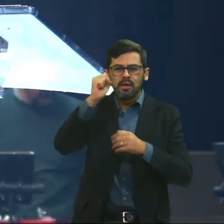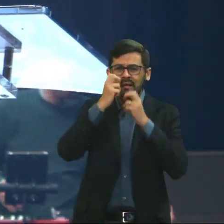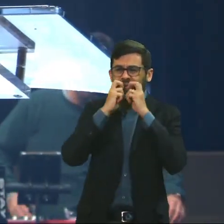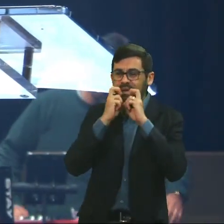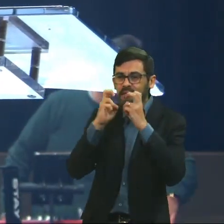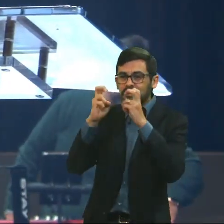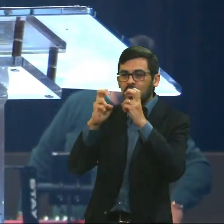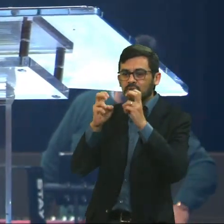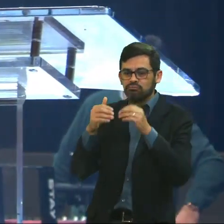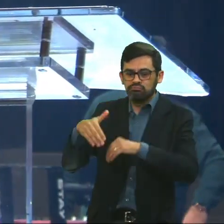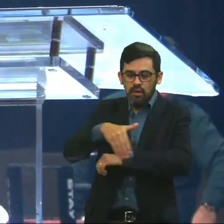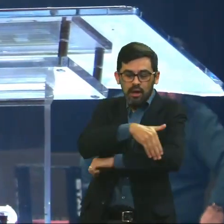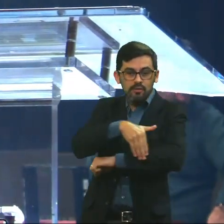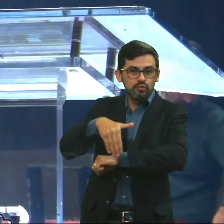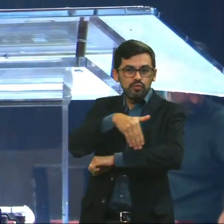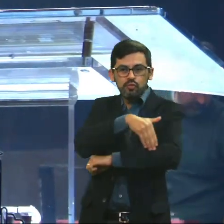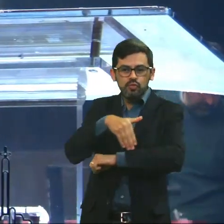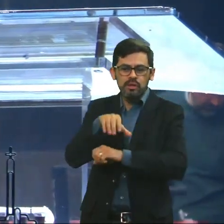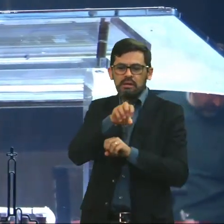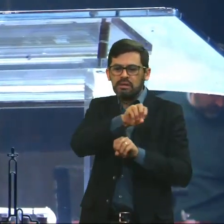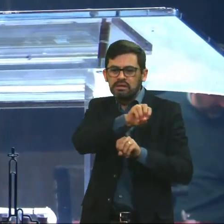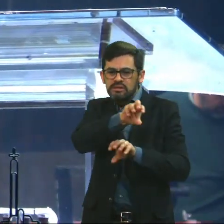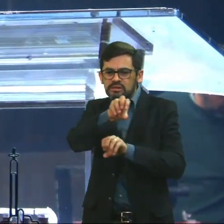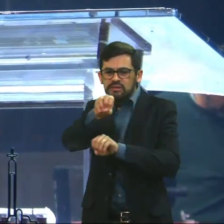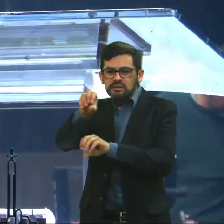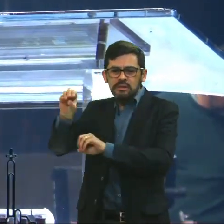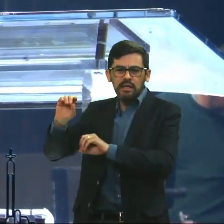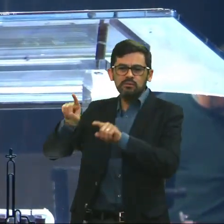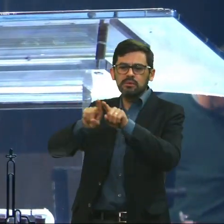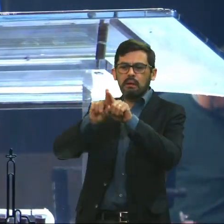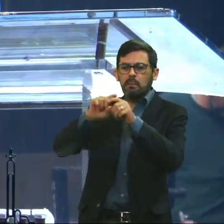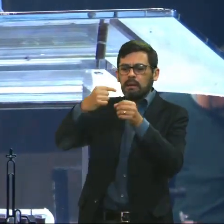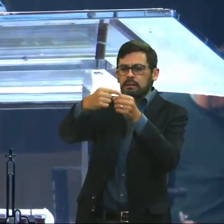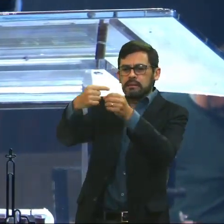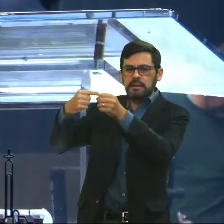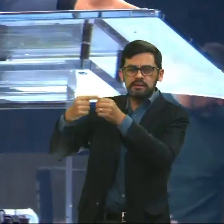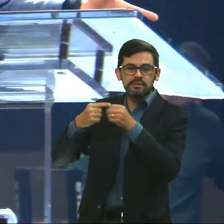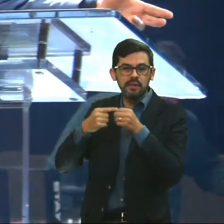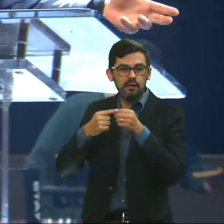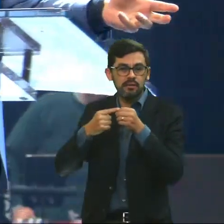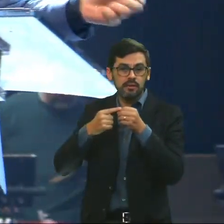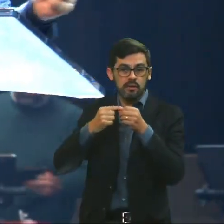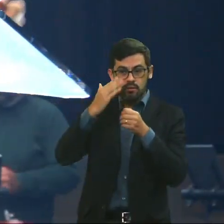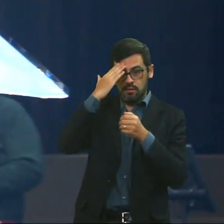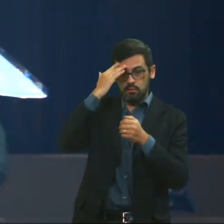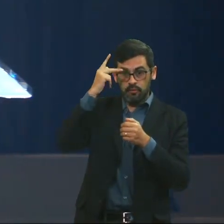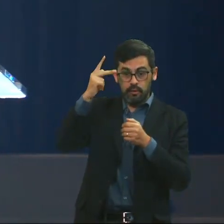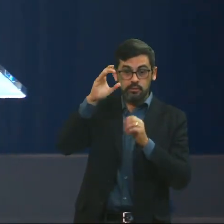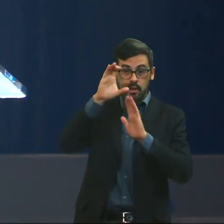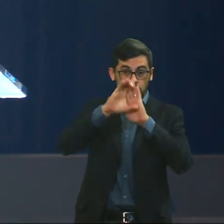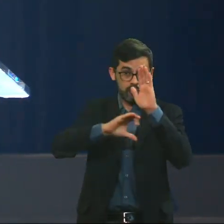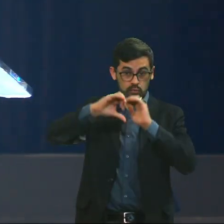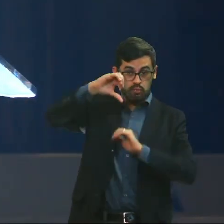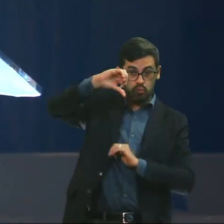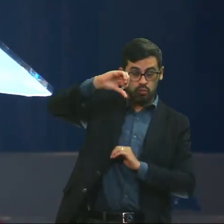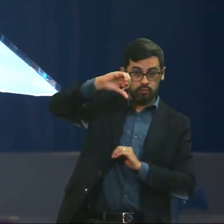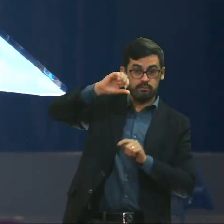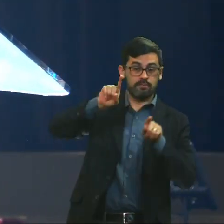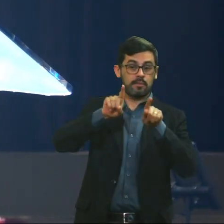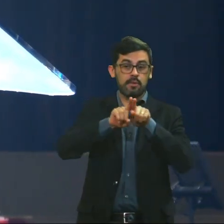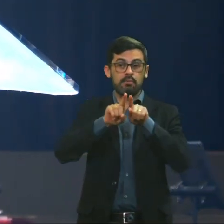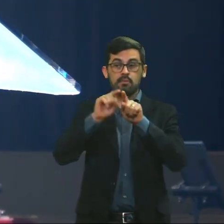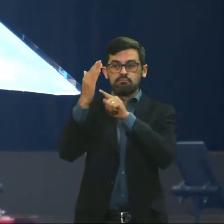na praça, ensinando na porta da cidade. Em Provérbios, capítulo 9, ela